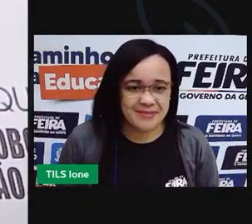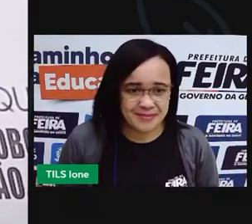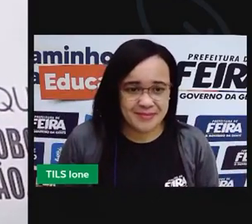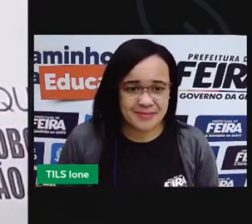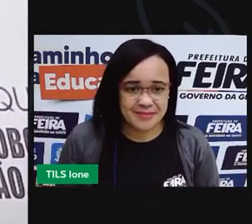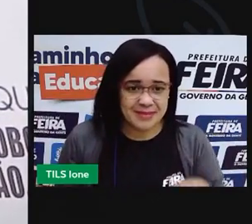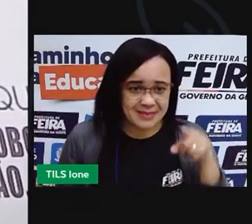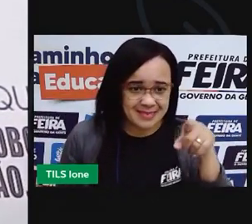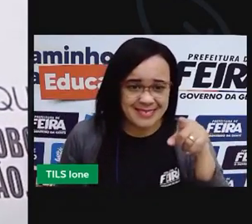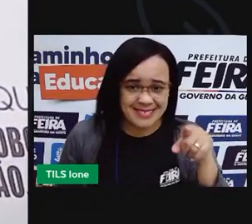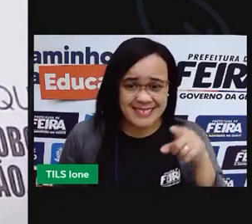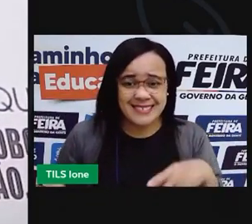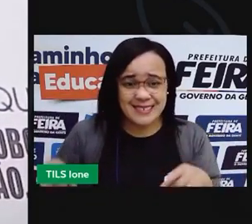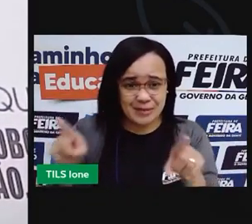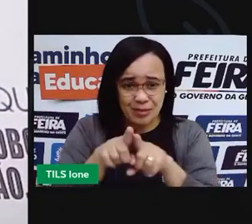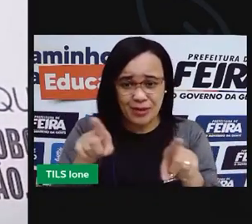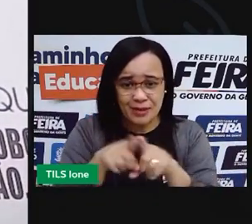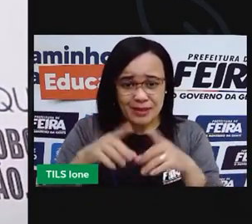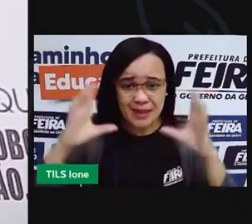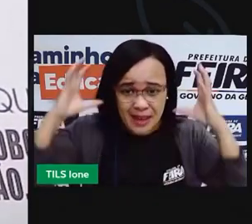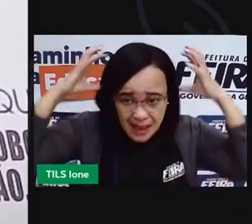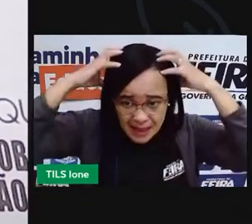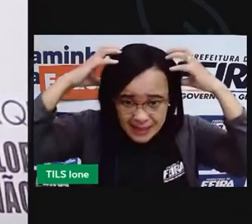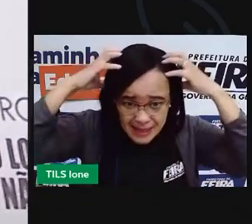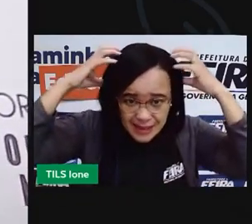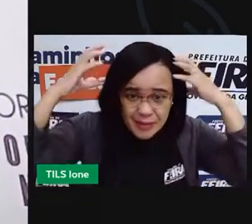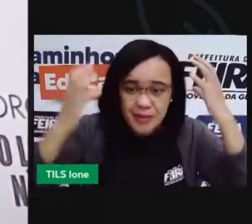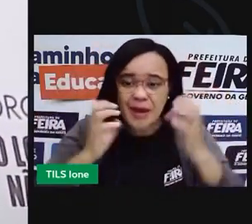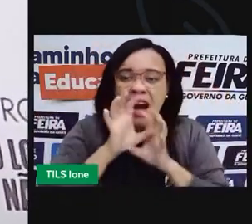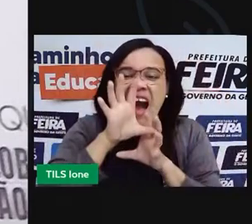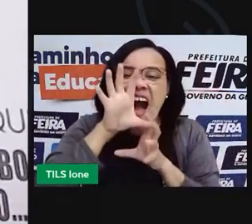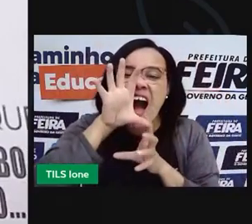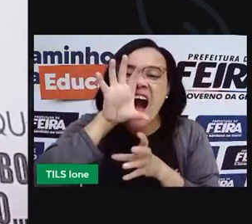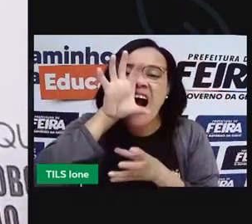Podemos, inclusive, pôr a cabeça entre seus dentes